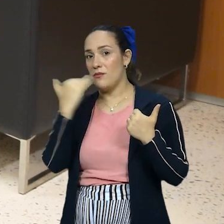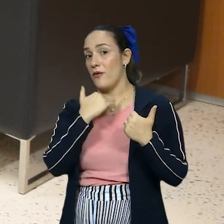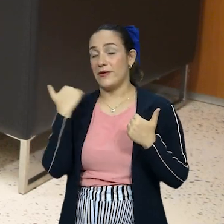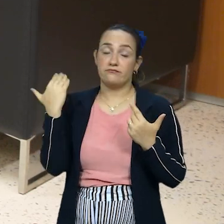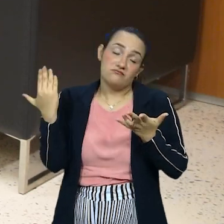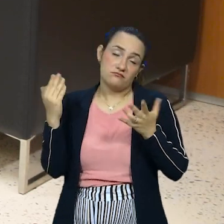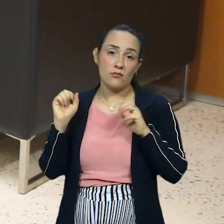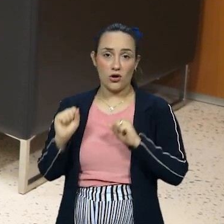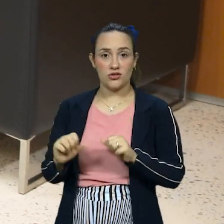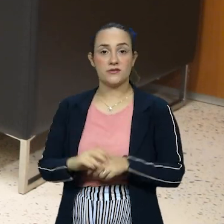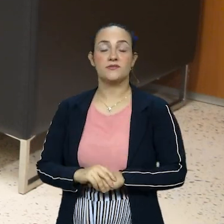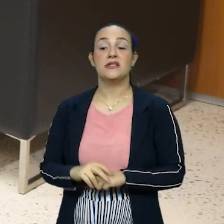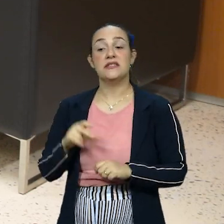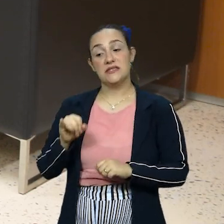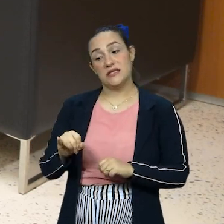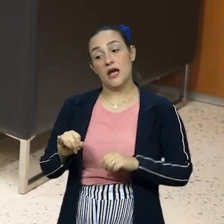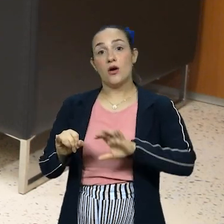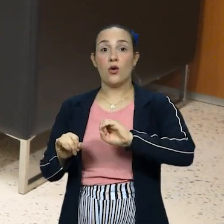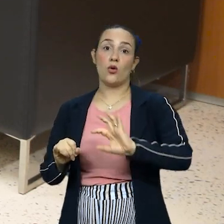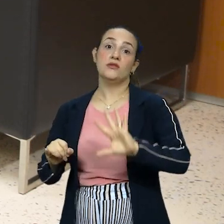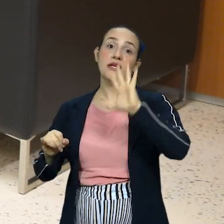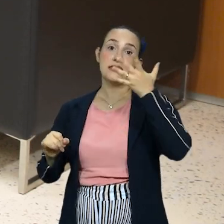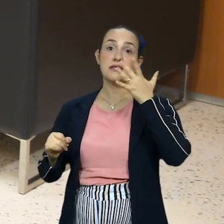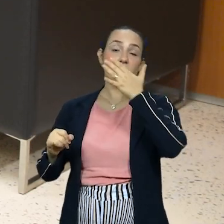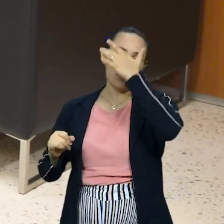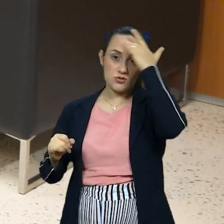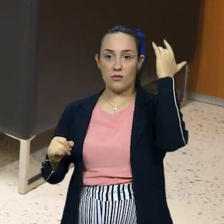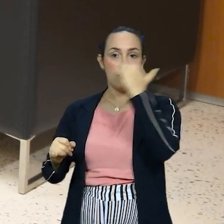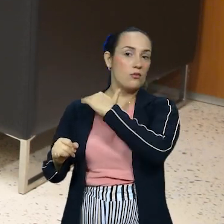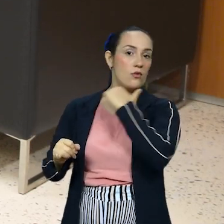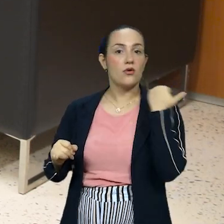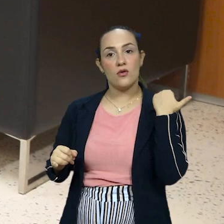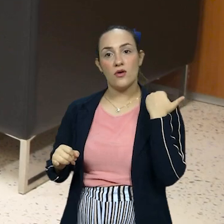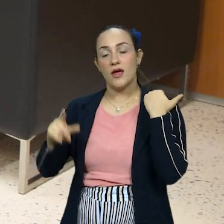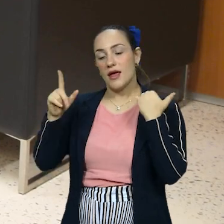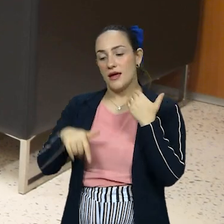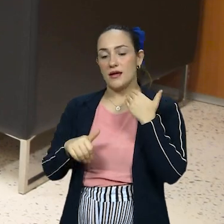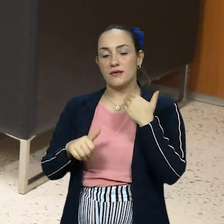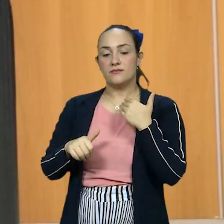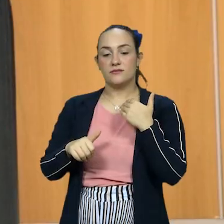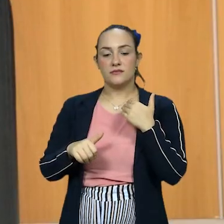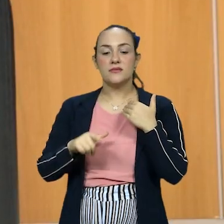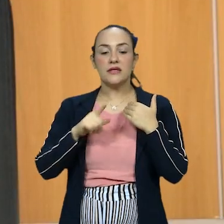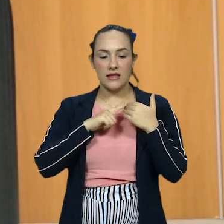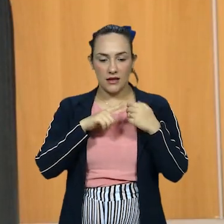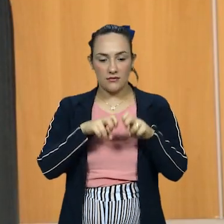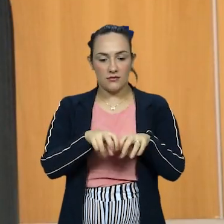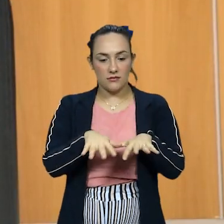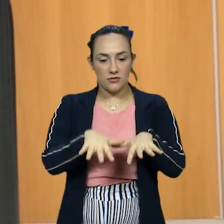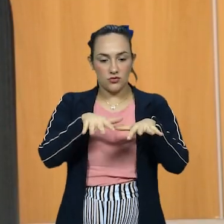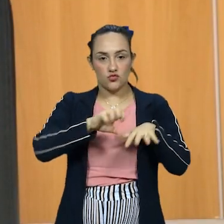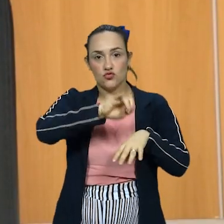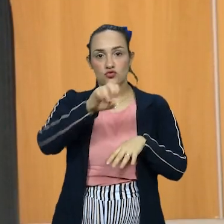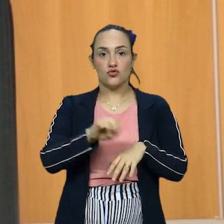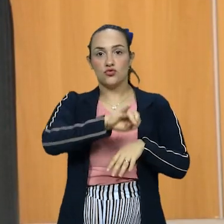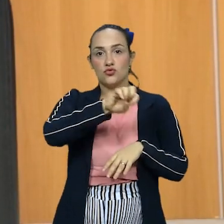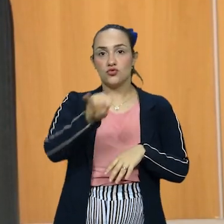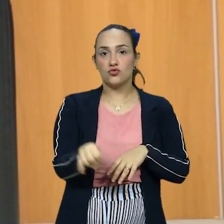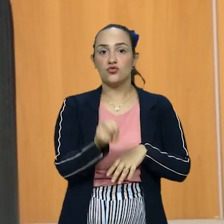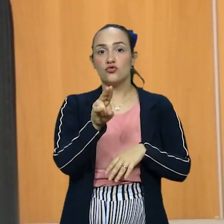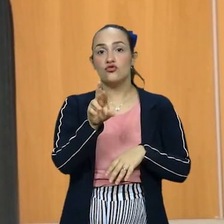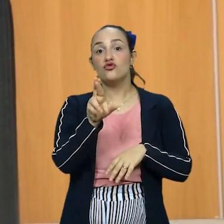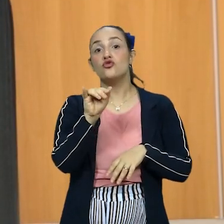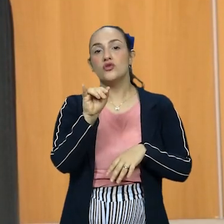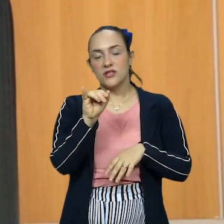com morte, né? No caso de morte, o julgamento é feito pelo tribunal do júri, né? A auditoria militar